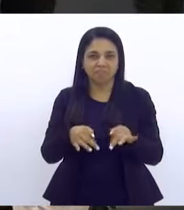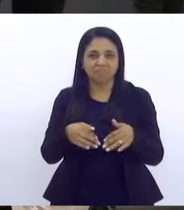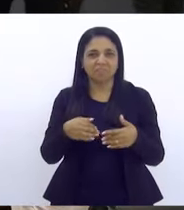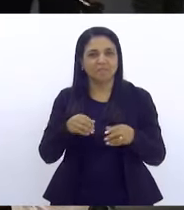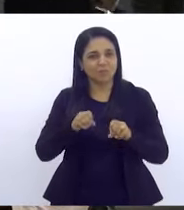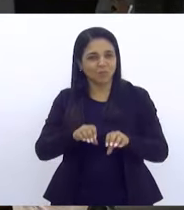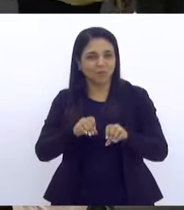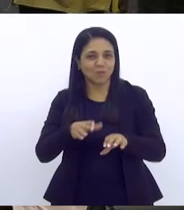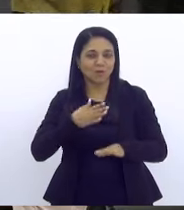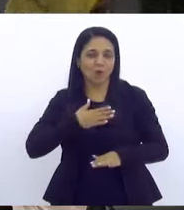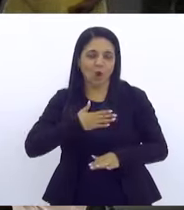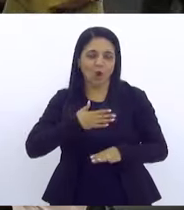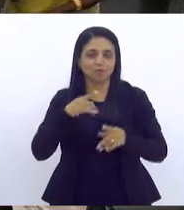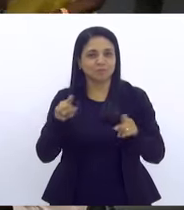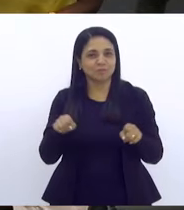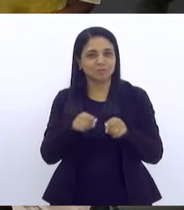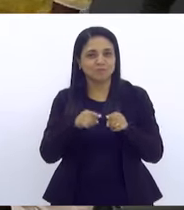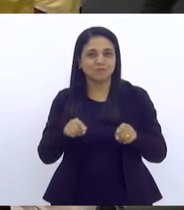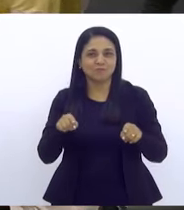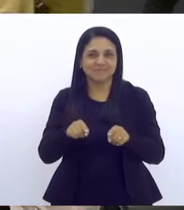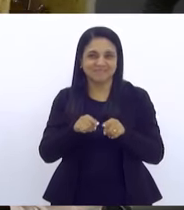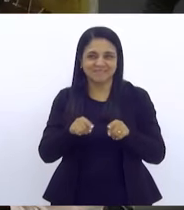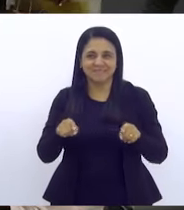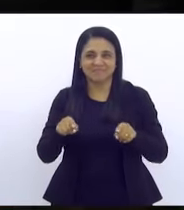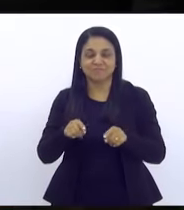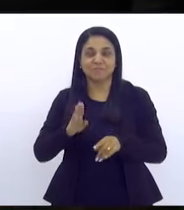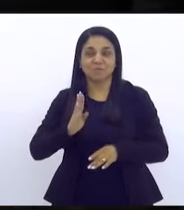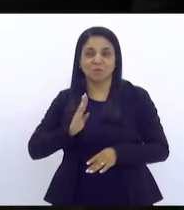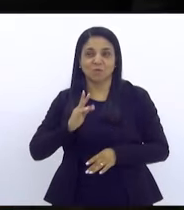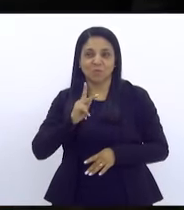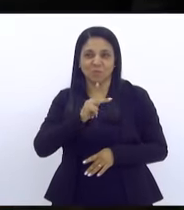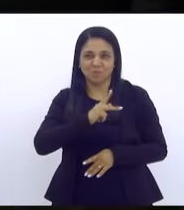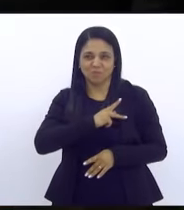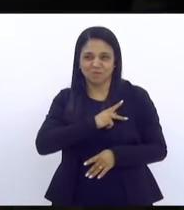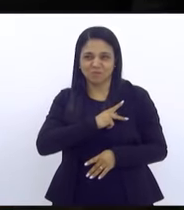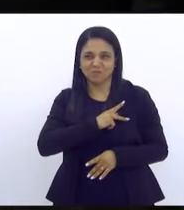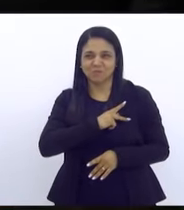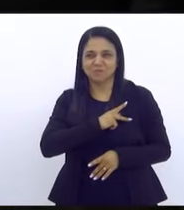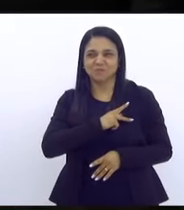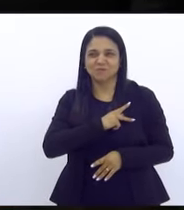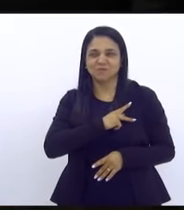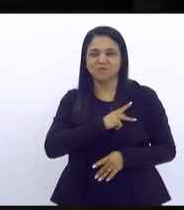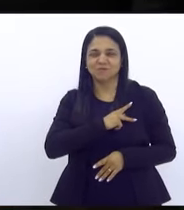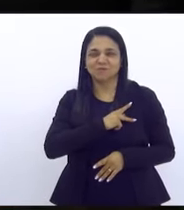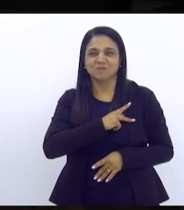né? De musiquinha, tudo. O bispo falava assim, o bispo.